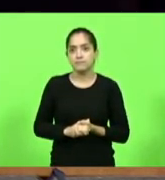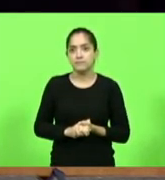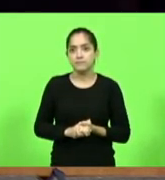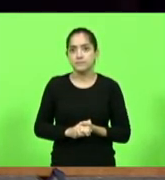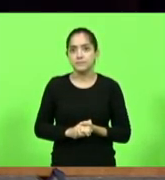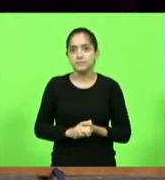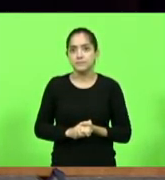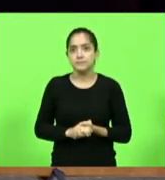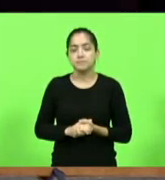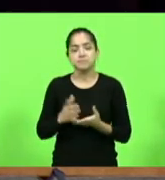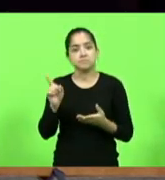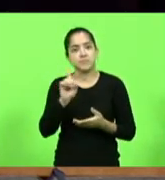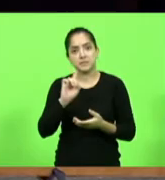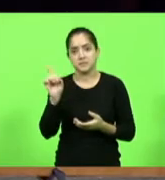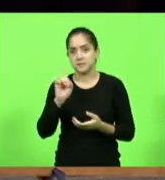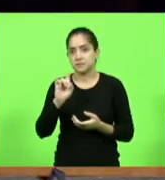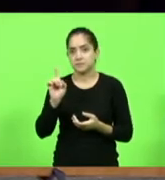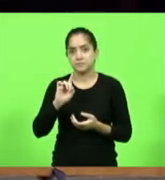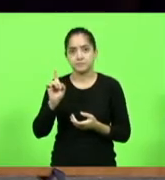Mas não,